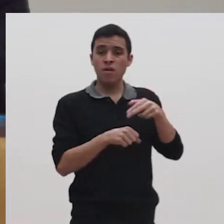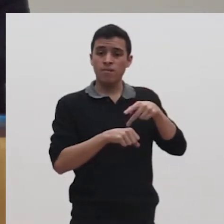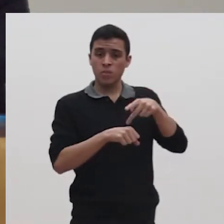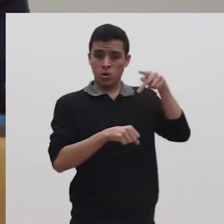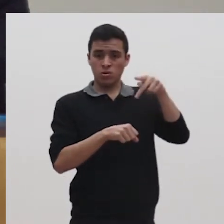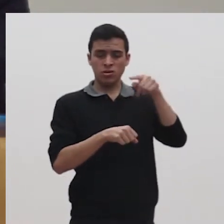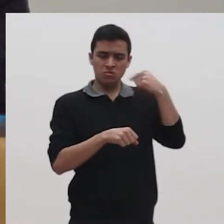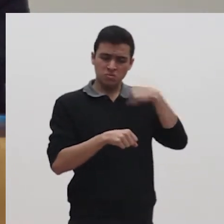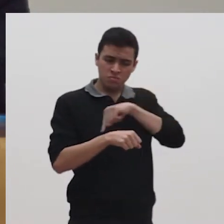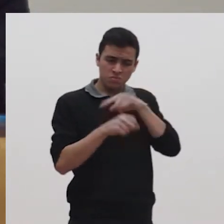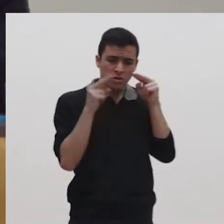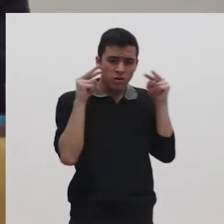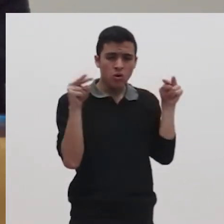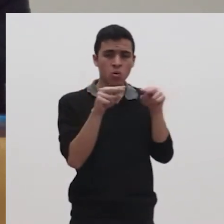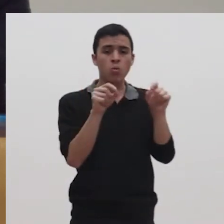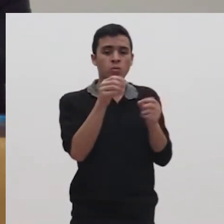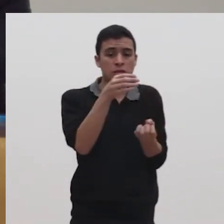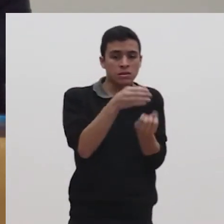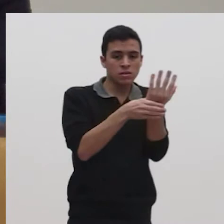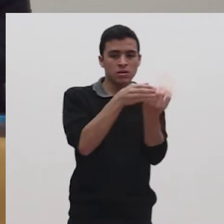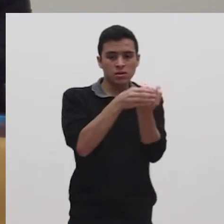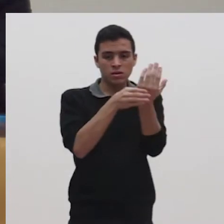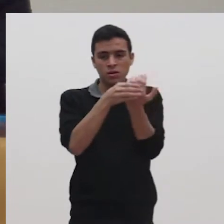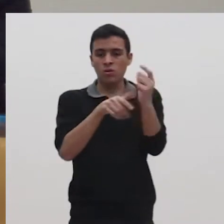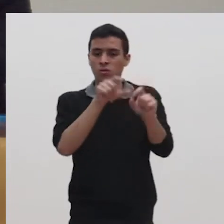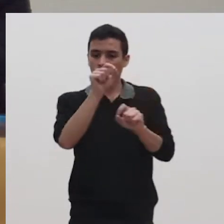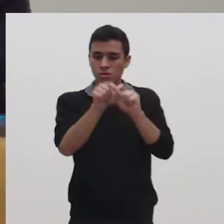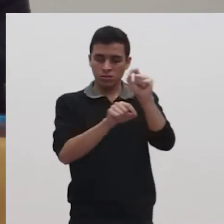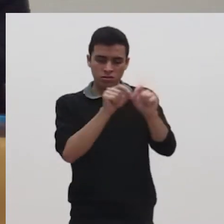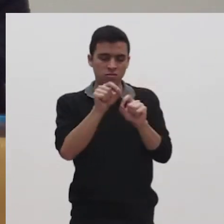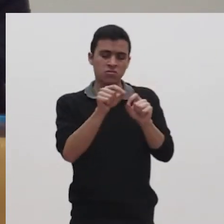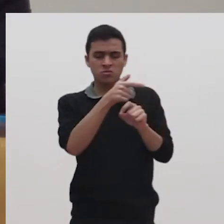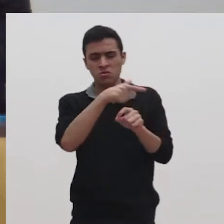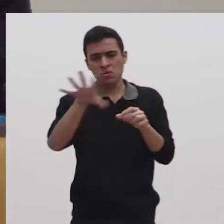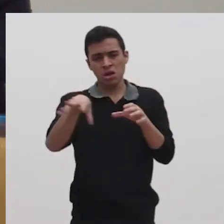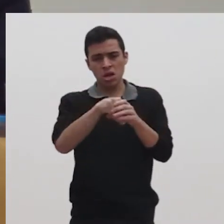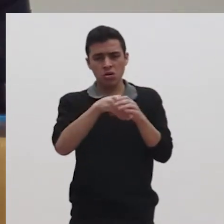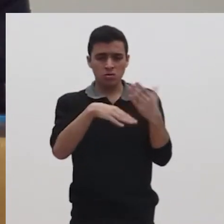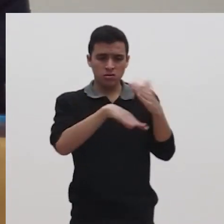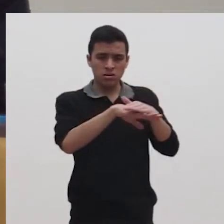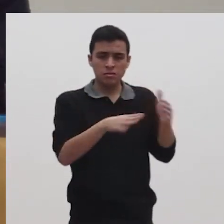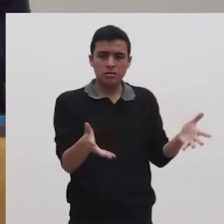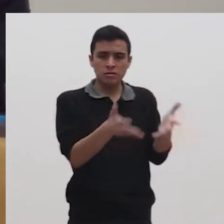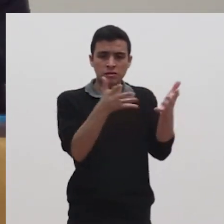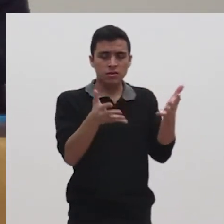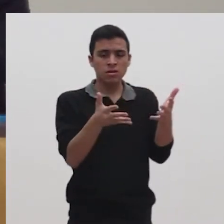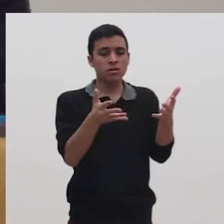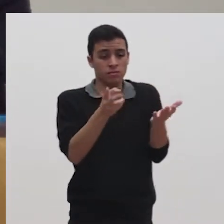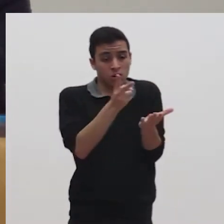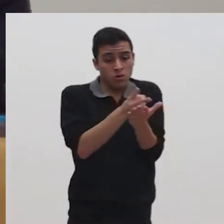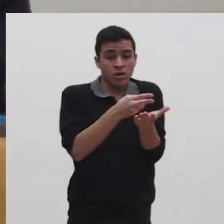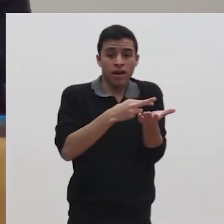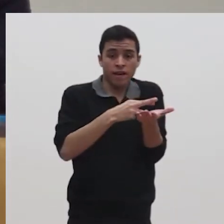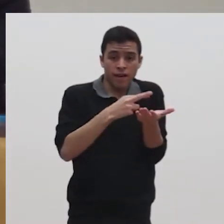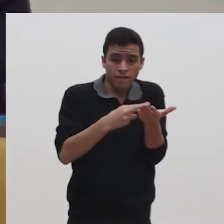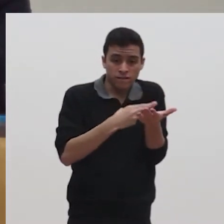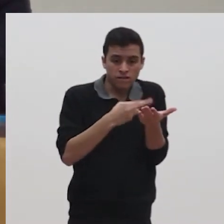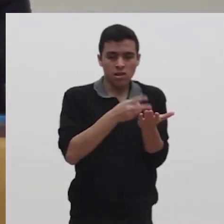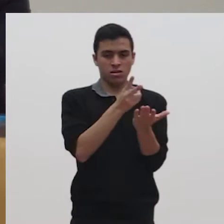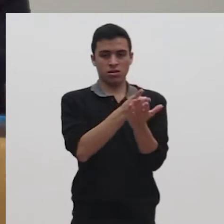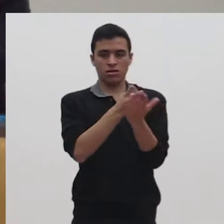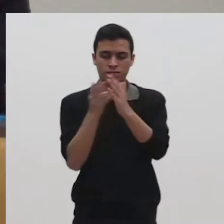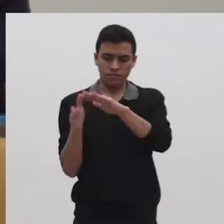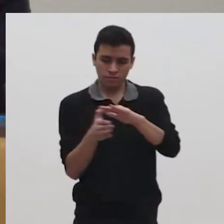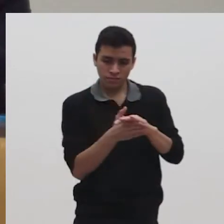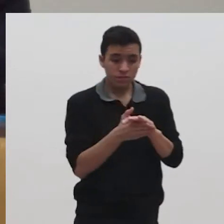gente viu também a criação a colocação de recursos para essas revistas se manterem, né? Isso daí